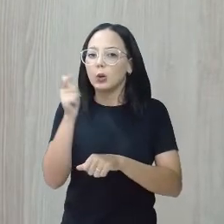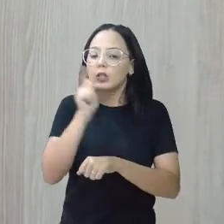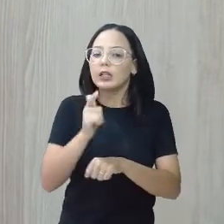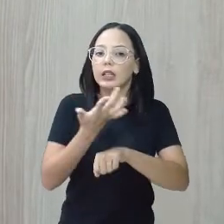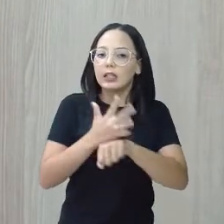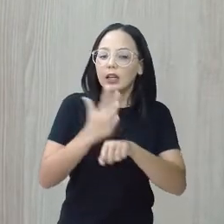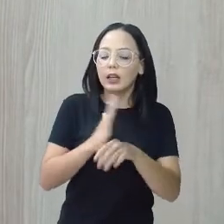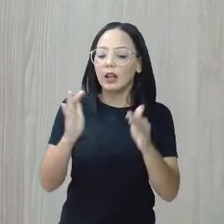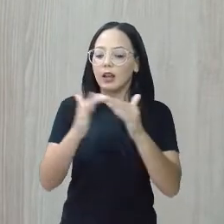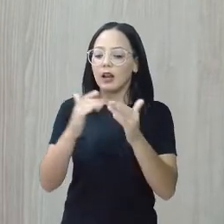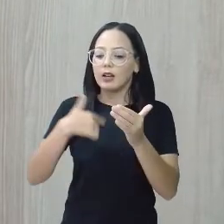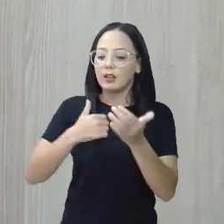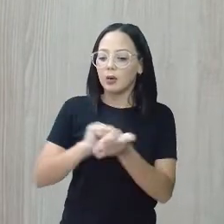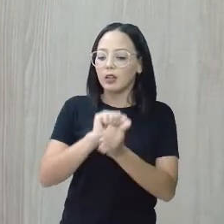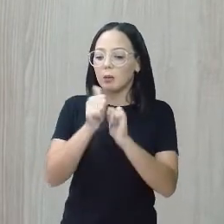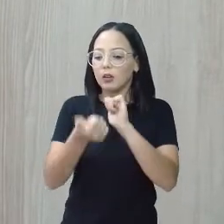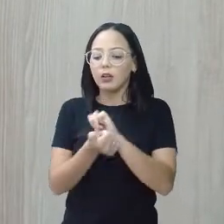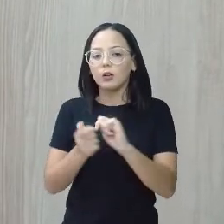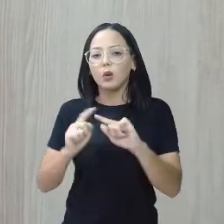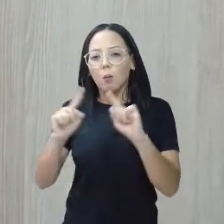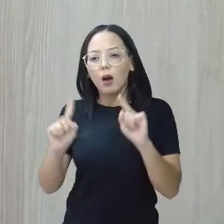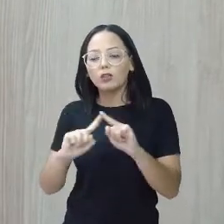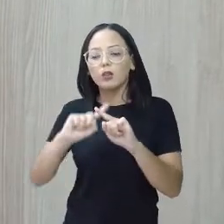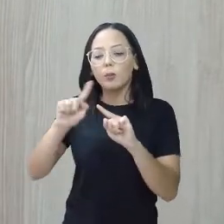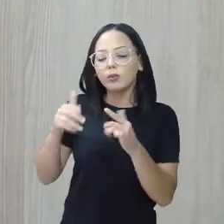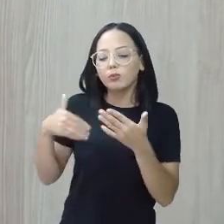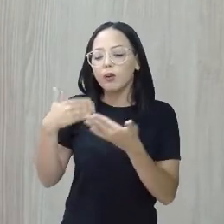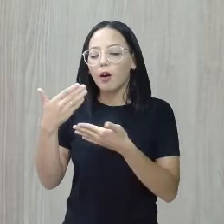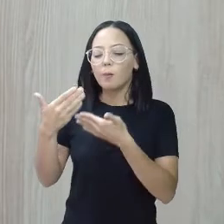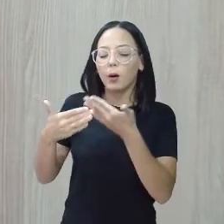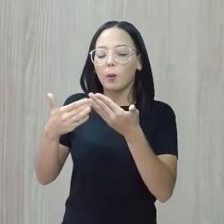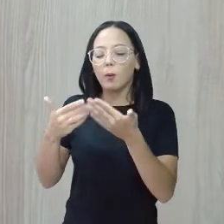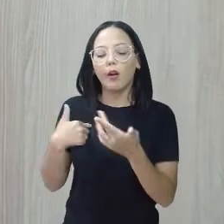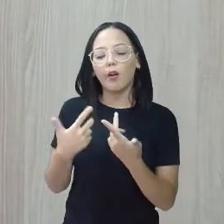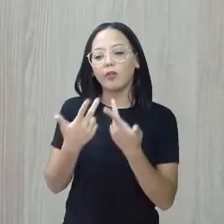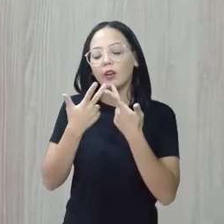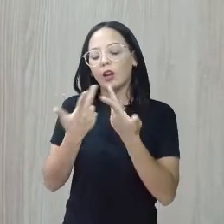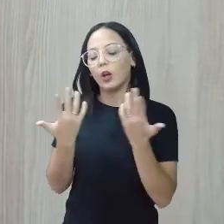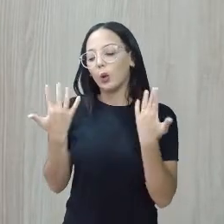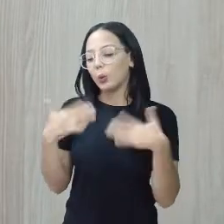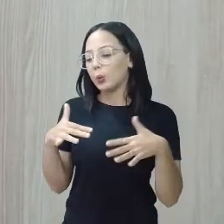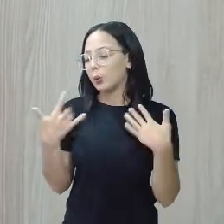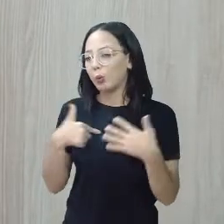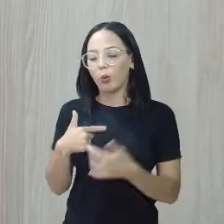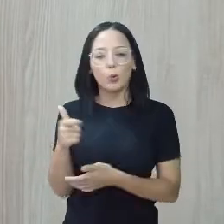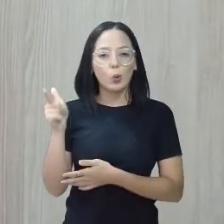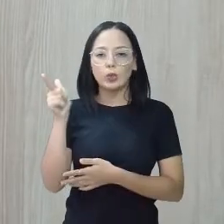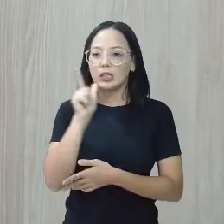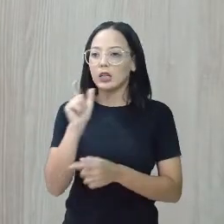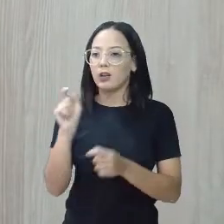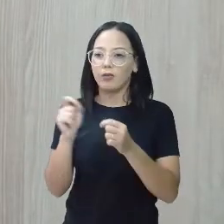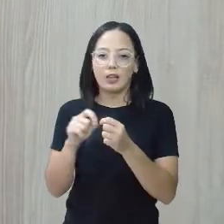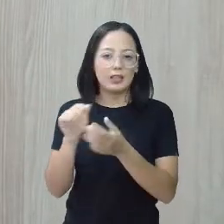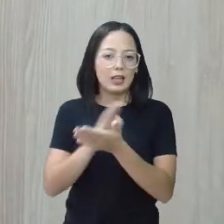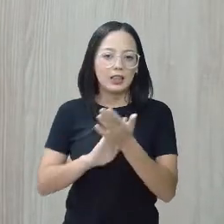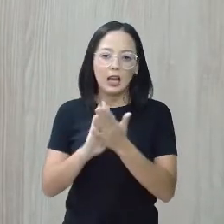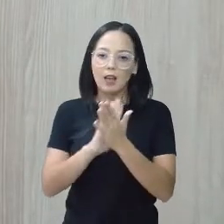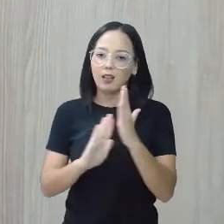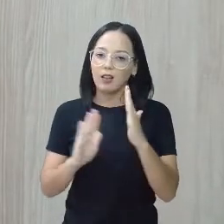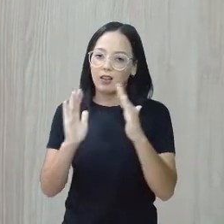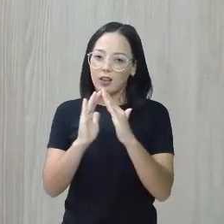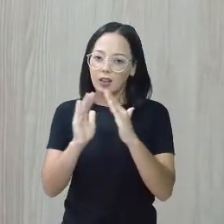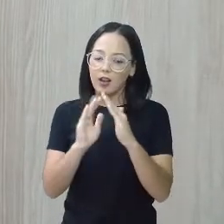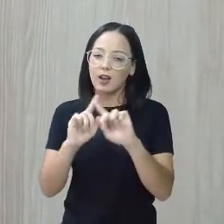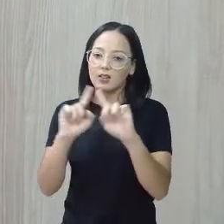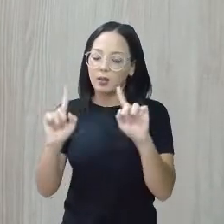fui adaptando e tudo, mas aí foi chegando um tempo que eu disse, não aguentei mais nem fazer o meu exercício em casa, mas